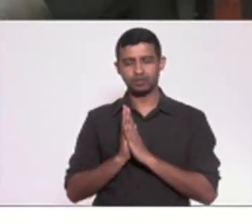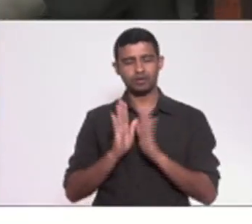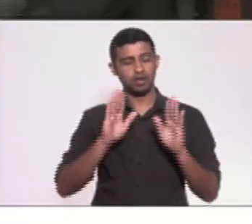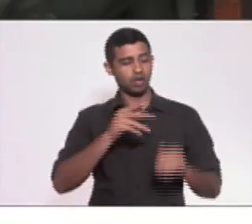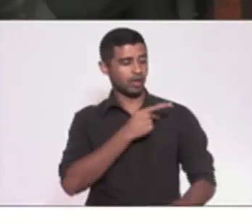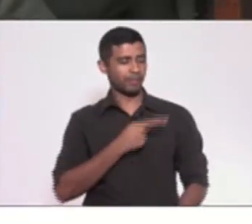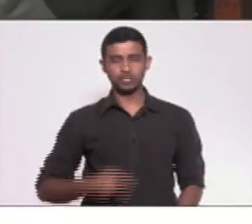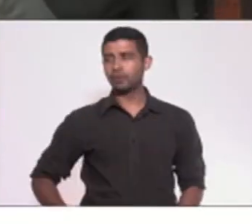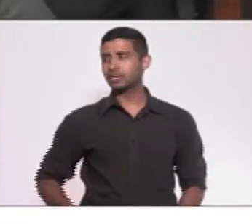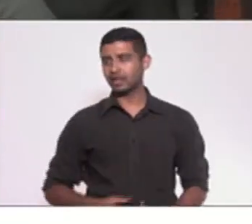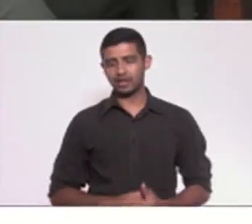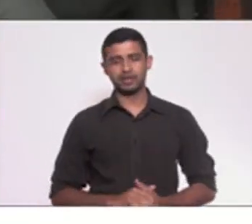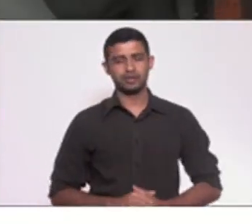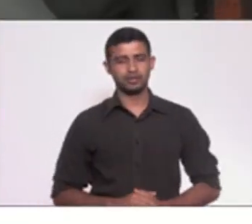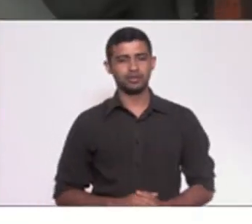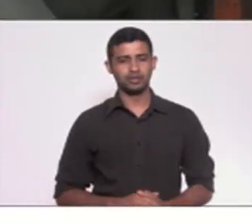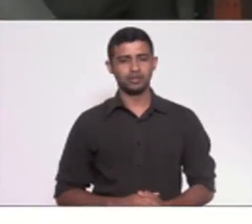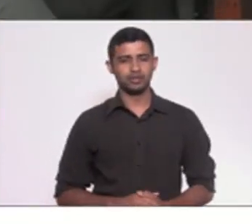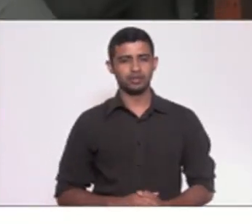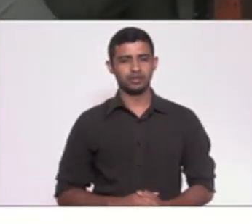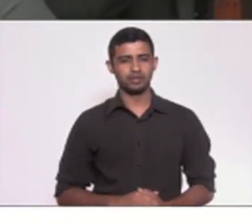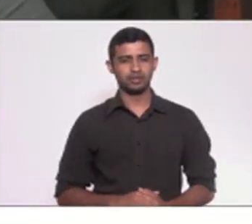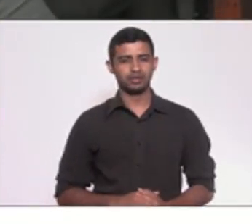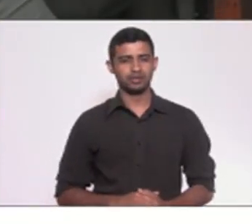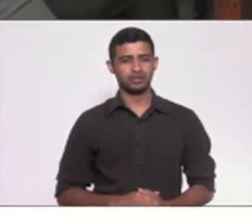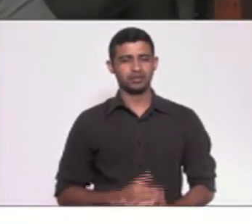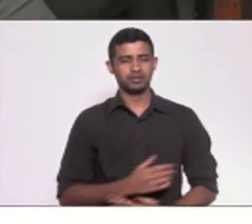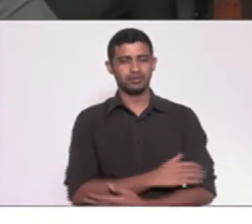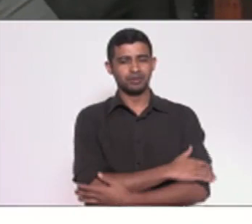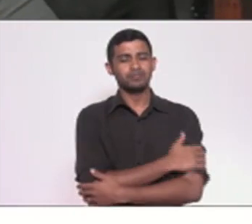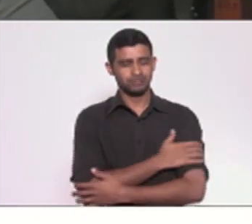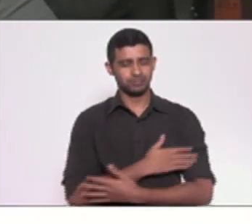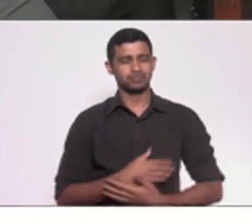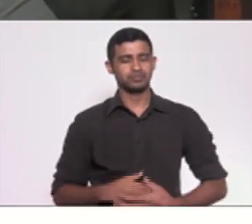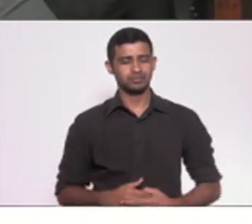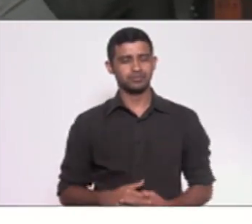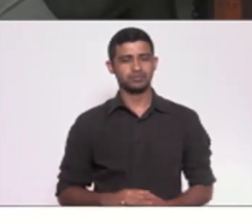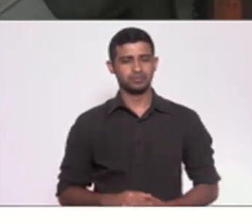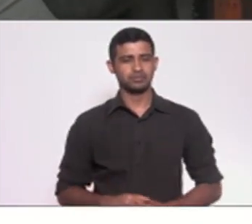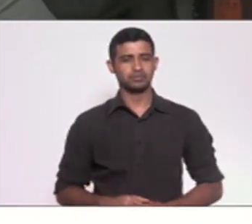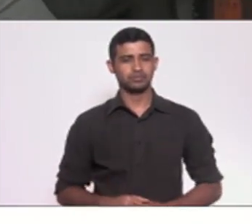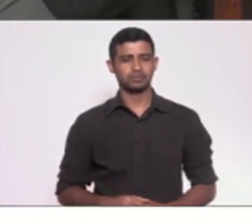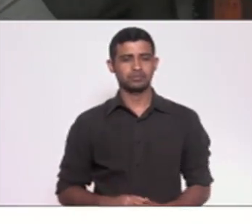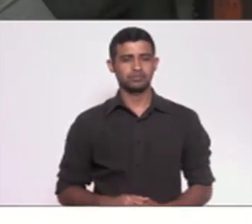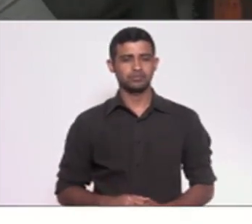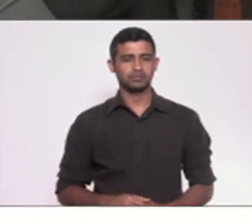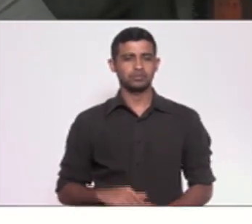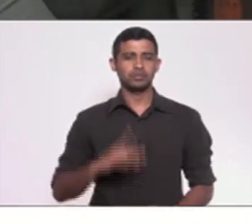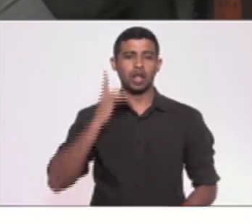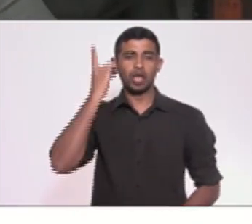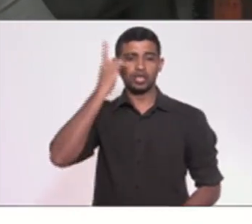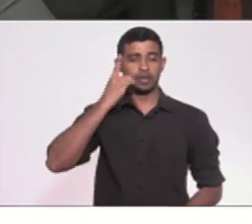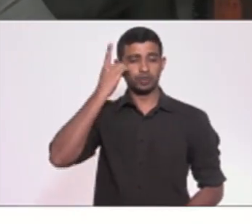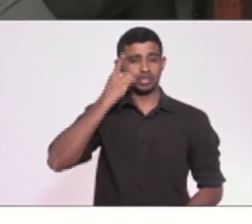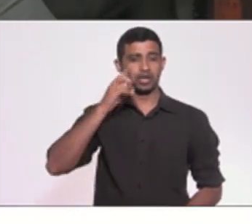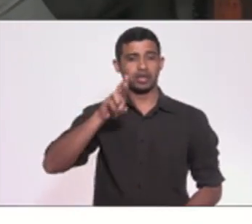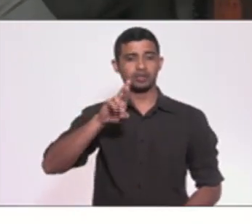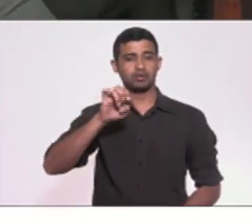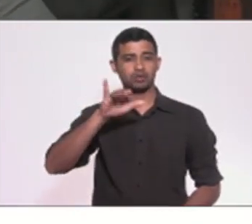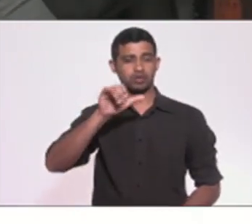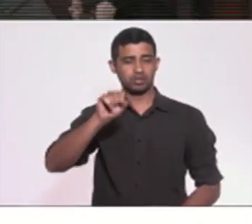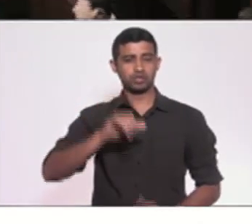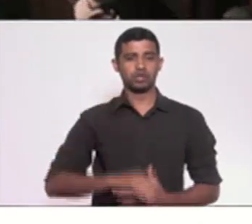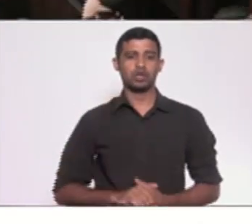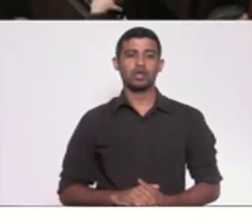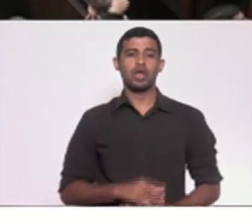André Siciliano. Presidência defere pedido de Vossa Excelência, deputado Samuel. Deputado Rosenberg Reis, pelo MDB.